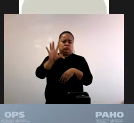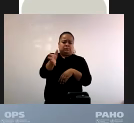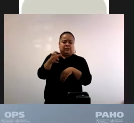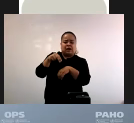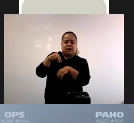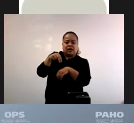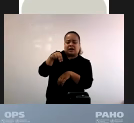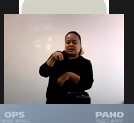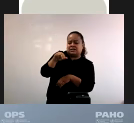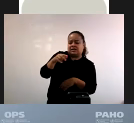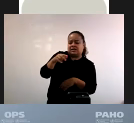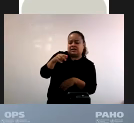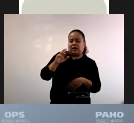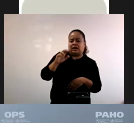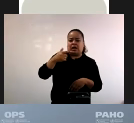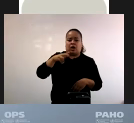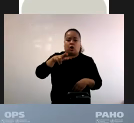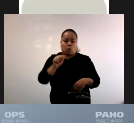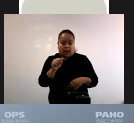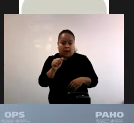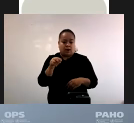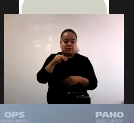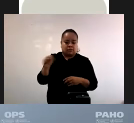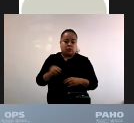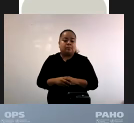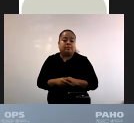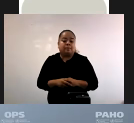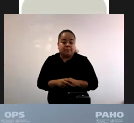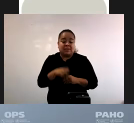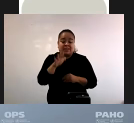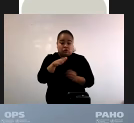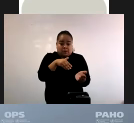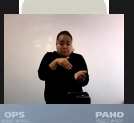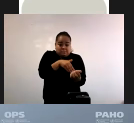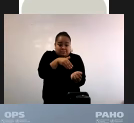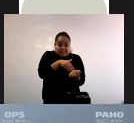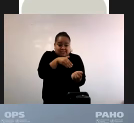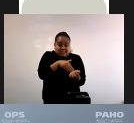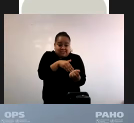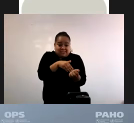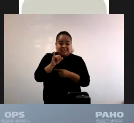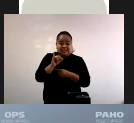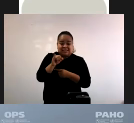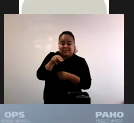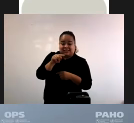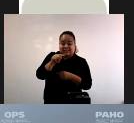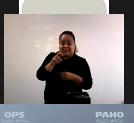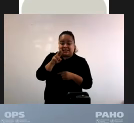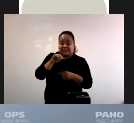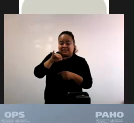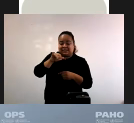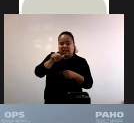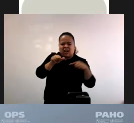nos acompanham desde esse país. Ela é médica infectóloga e trabalha para o Ministério da